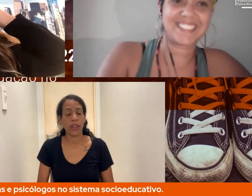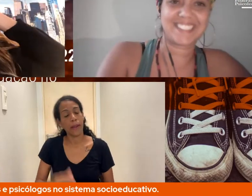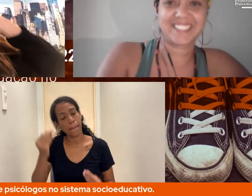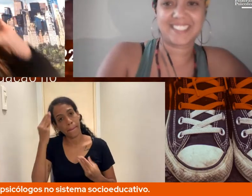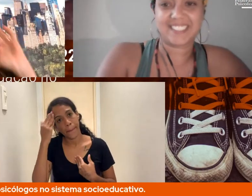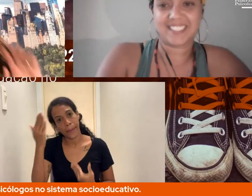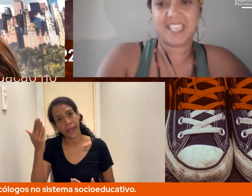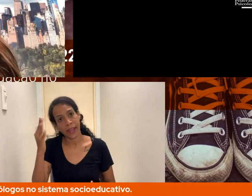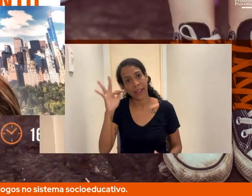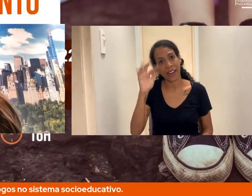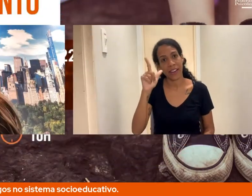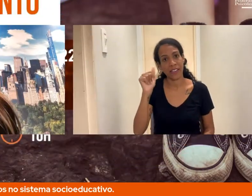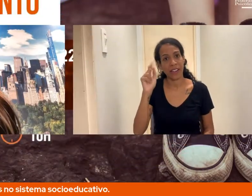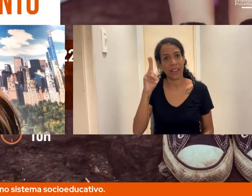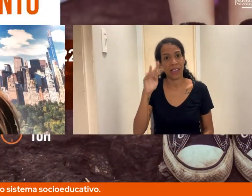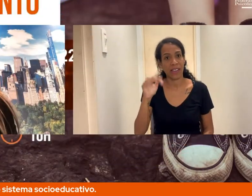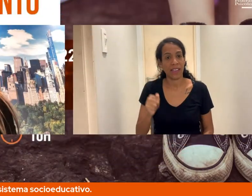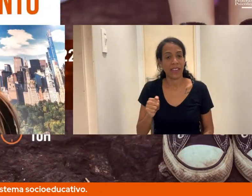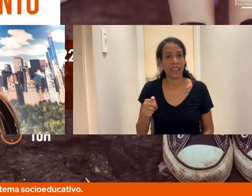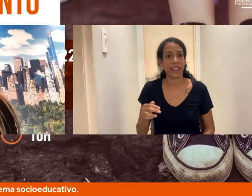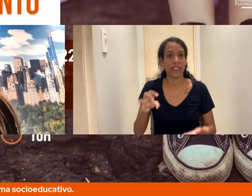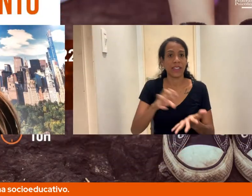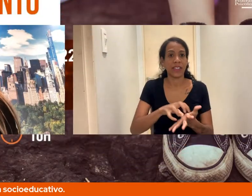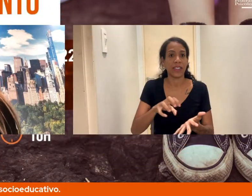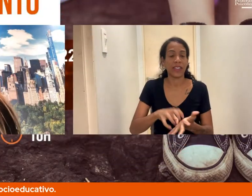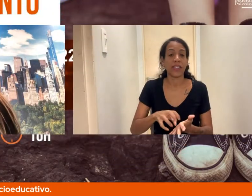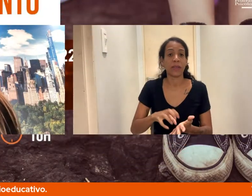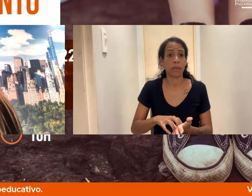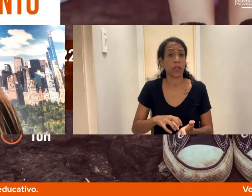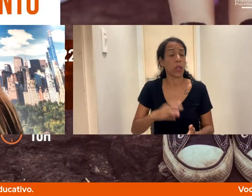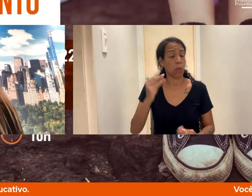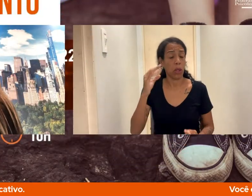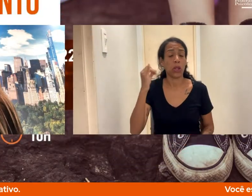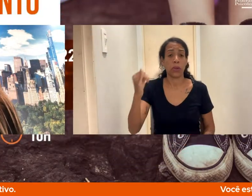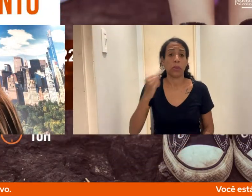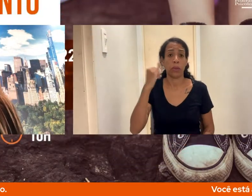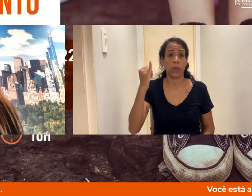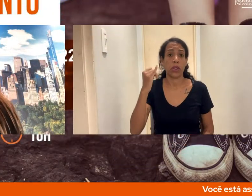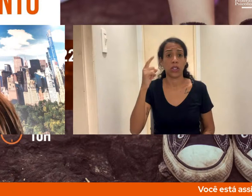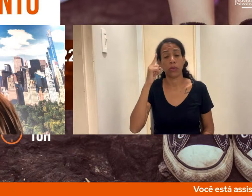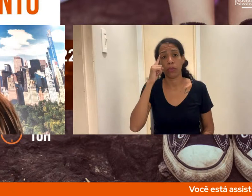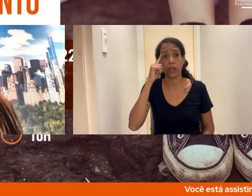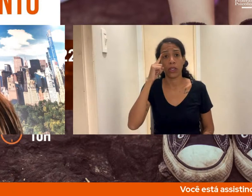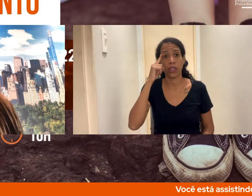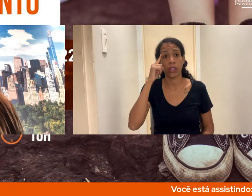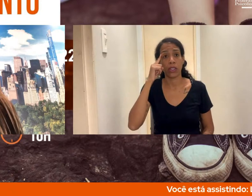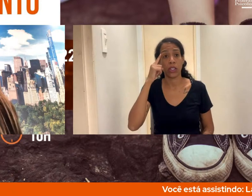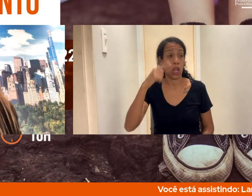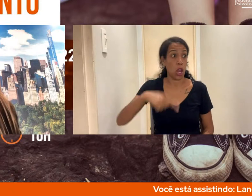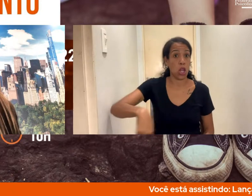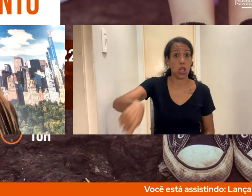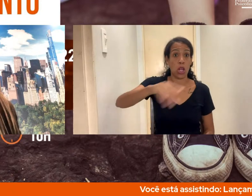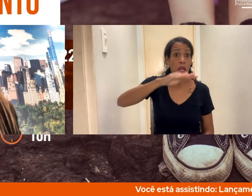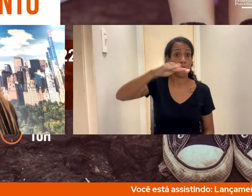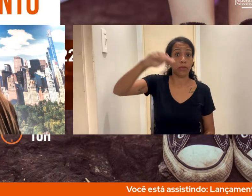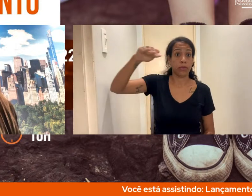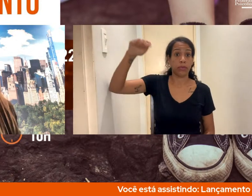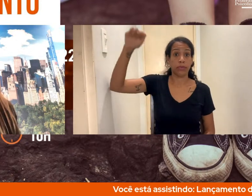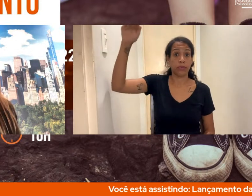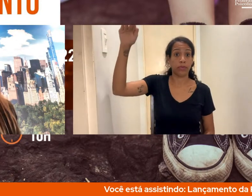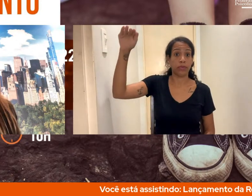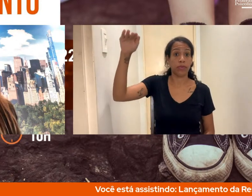Obrigada, Flávia, obrigada pelas suas contribuições, né? Importante a gente pensar ainda o quanto os nossos adolescentes ainda estão